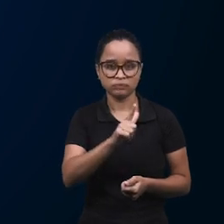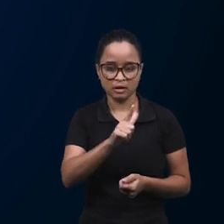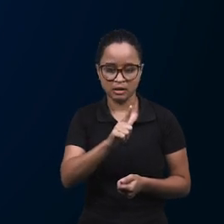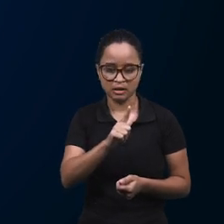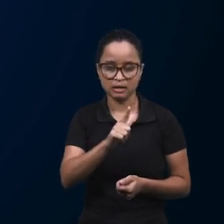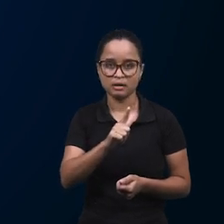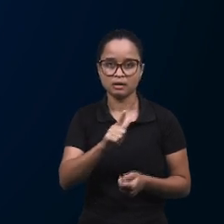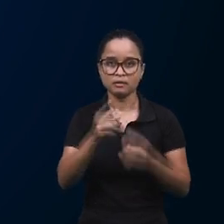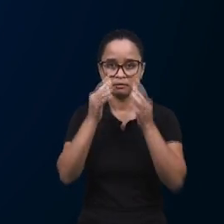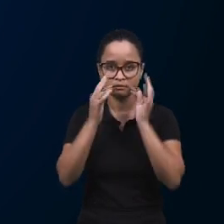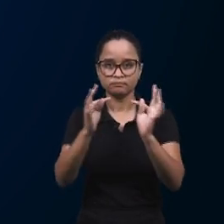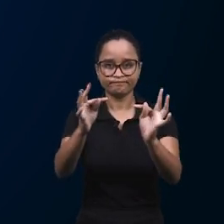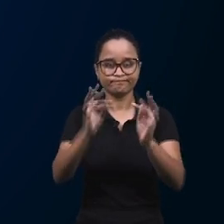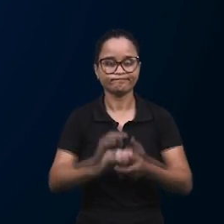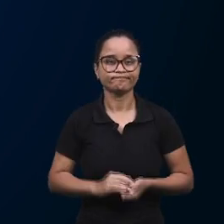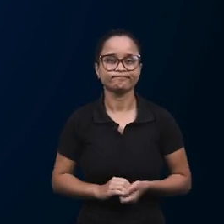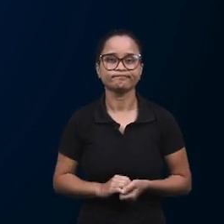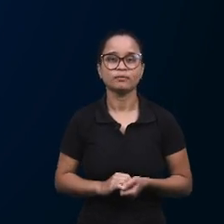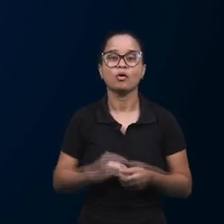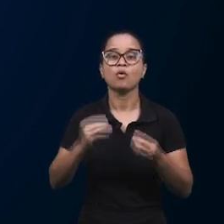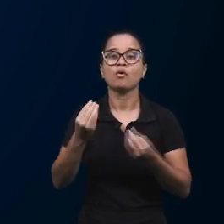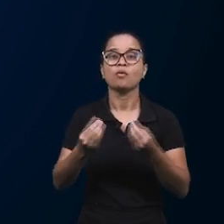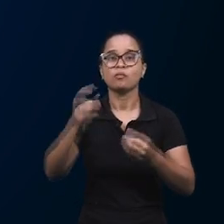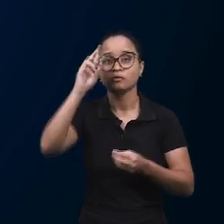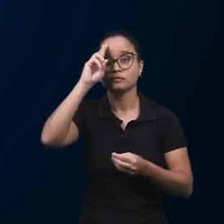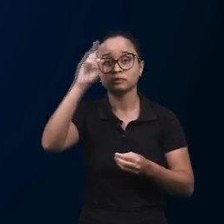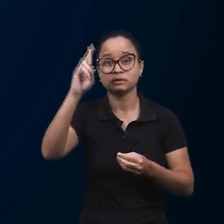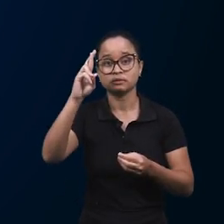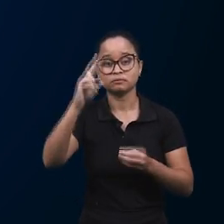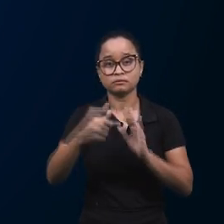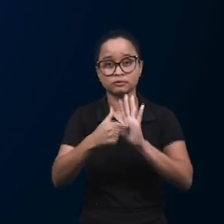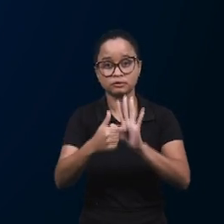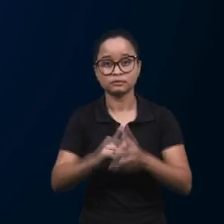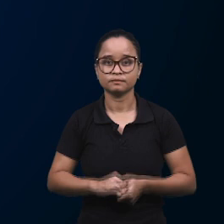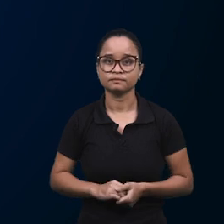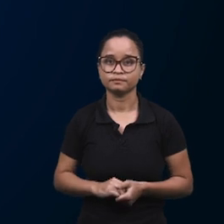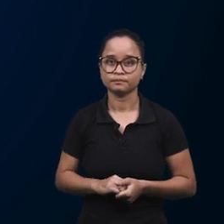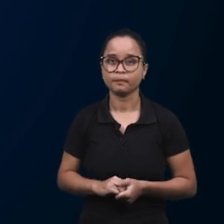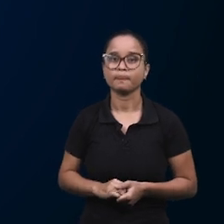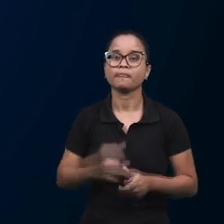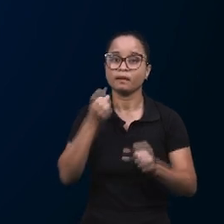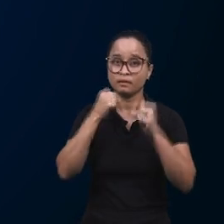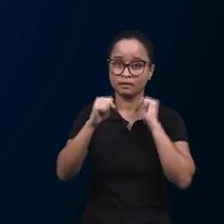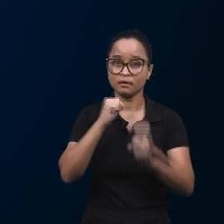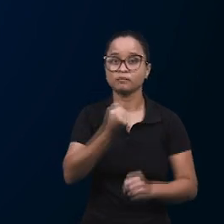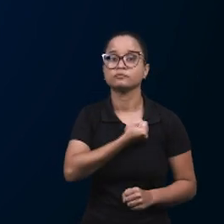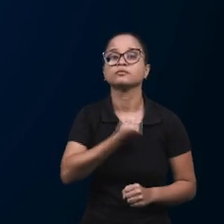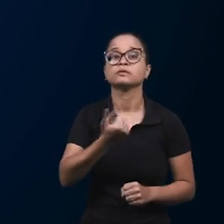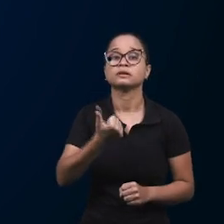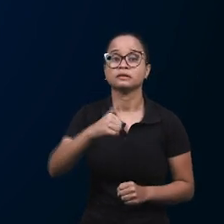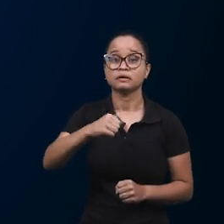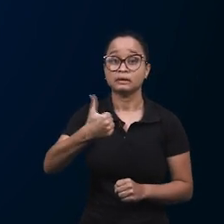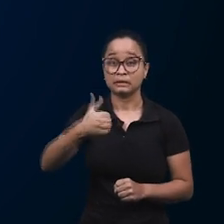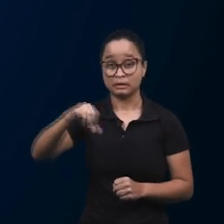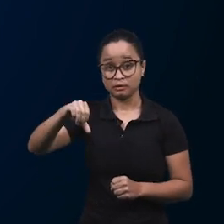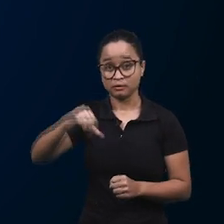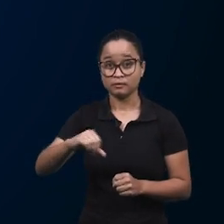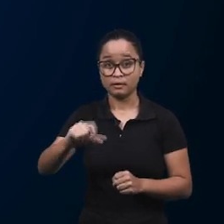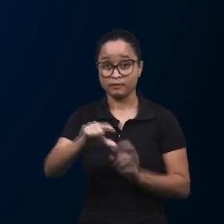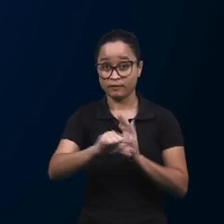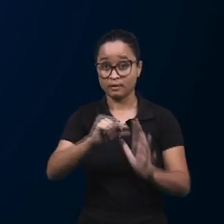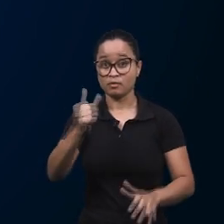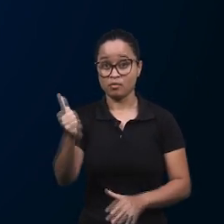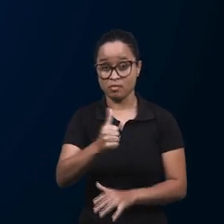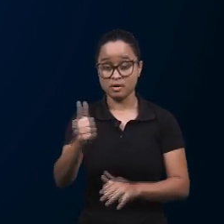resplandeceremos, como o Senhor fala na palavra. Então o que eu tenho que fazer nesta hora? Lá em Salmos 119, no